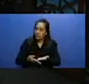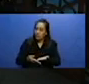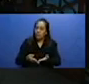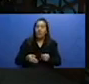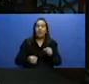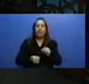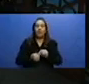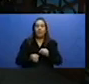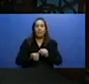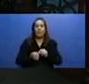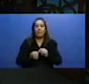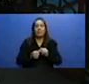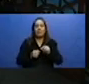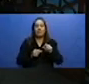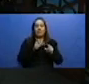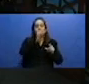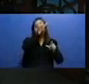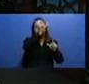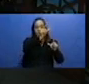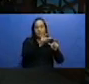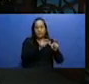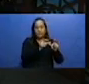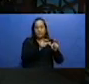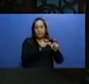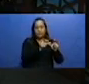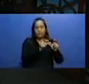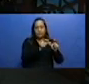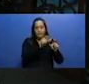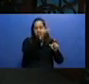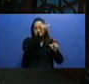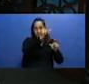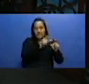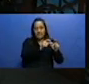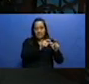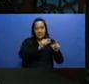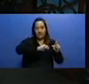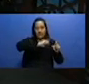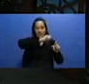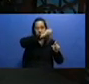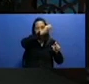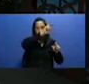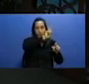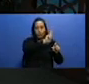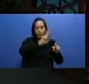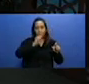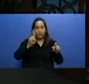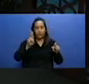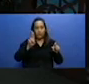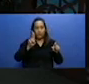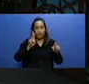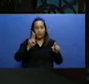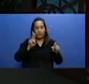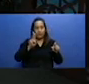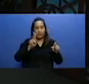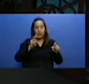do eixo vertical, que é esse aqui em pé. Então, aqui no nosso gráfico, vai ficar